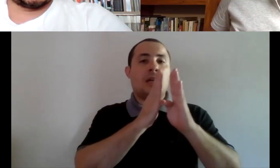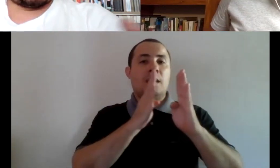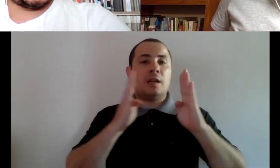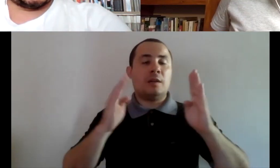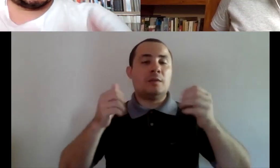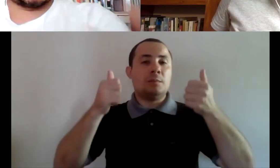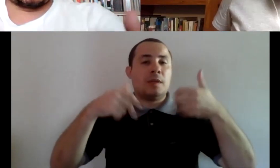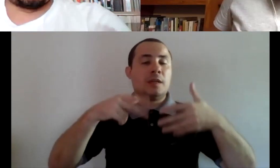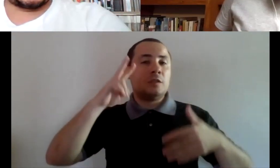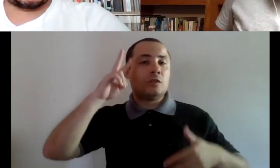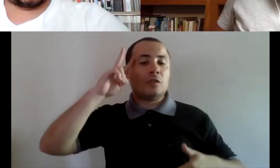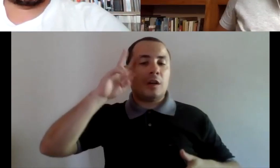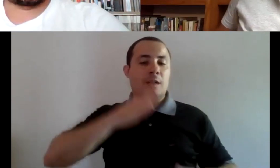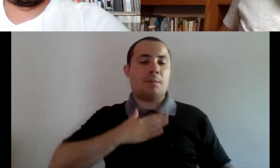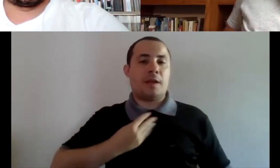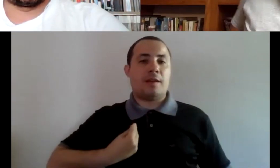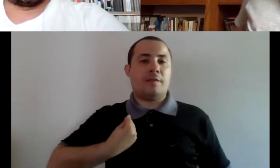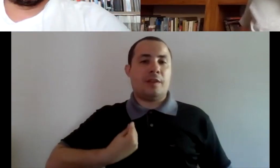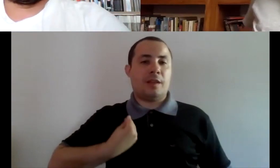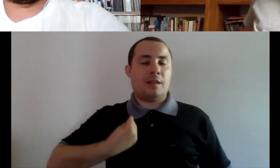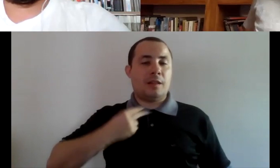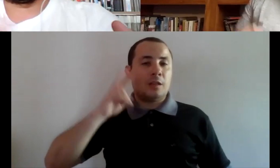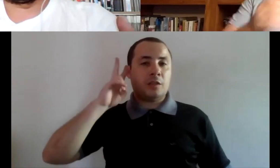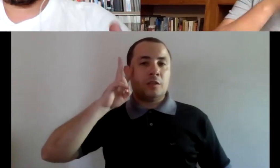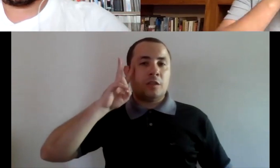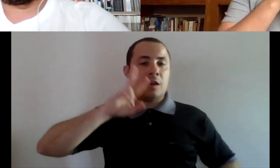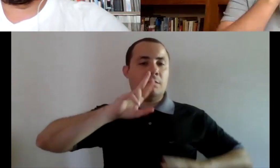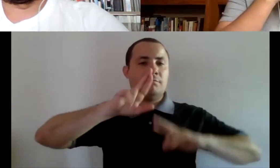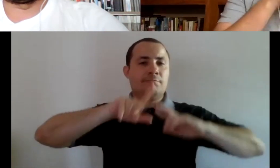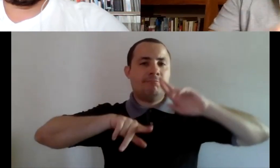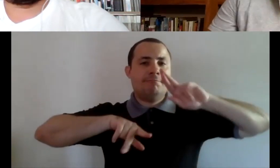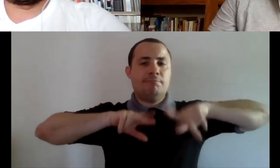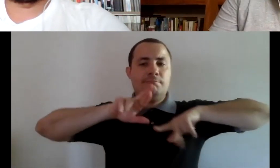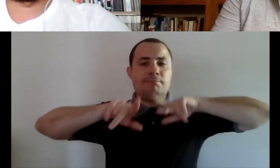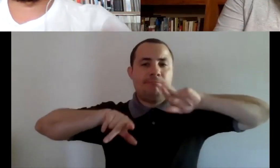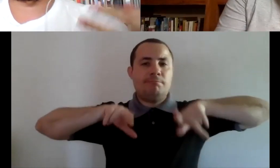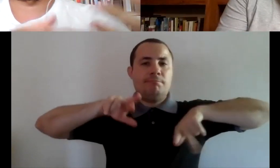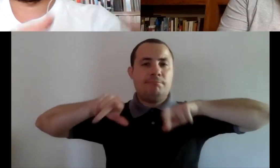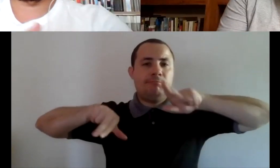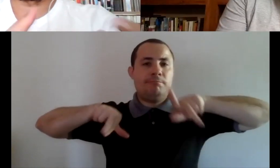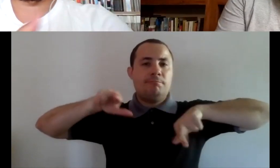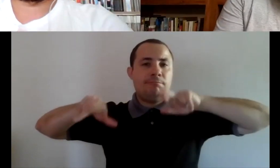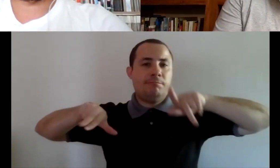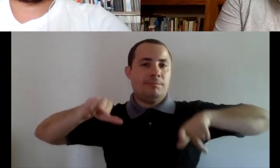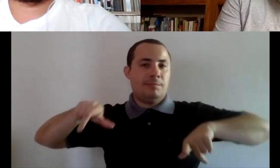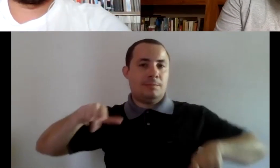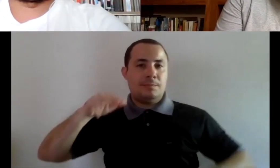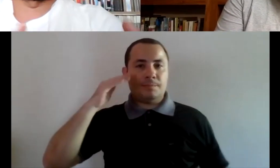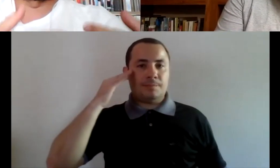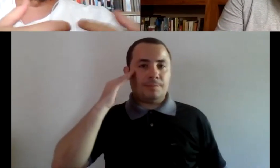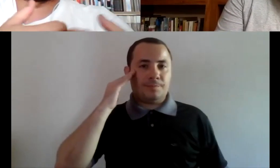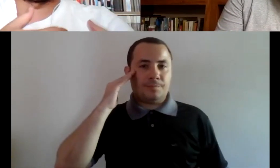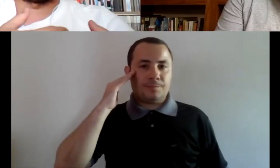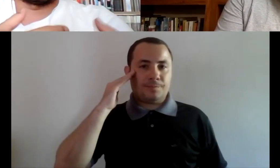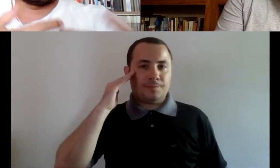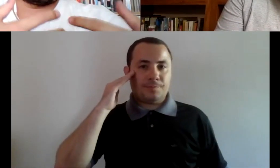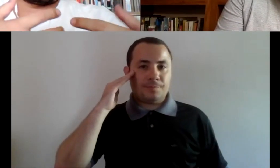vida, experiências diferentes de vida, que tem melhorado, segundo ela aponta, mas que tem muito mais a fazer. Por